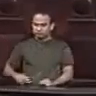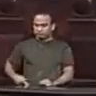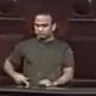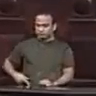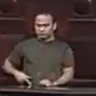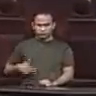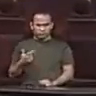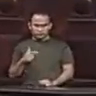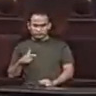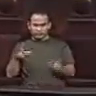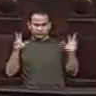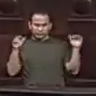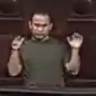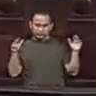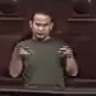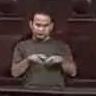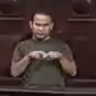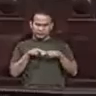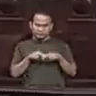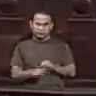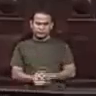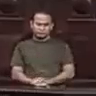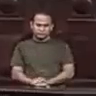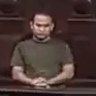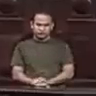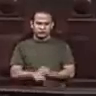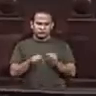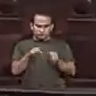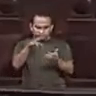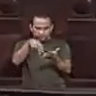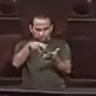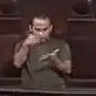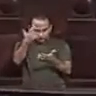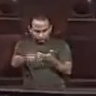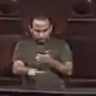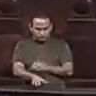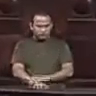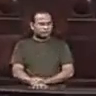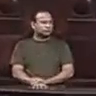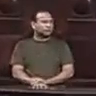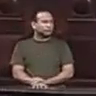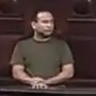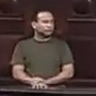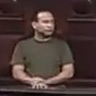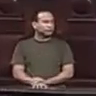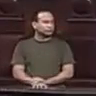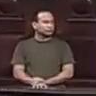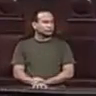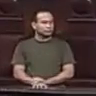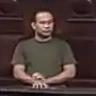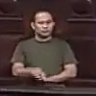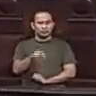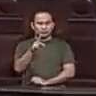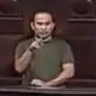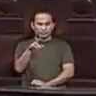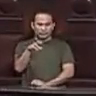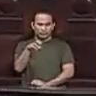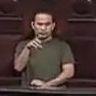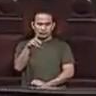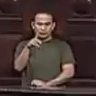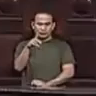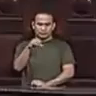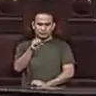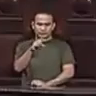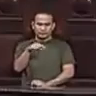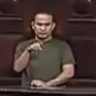Não trata disso. Vamos ler de novo, 7º. Eu posso ler novamente, se nos casos em que as assinaturas de uma proposição